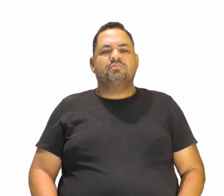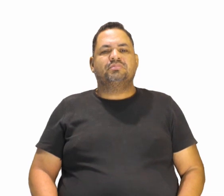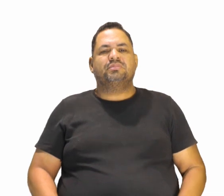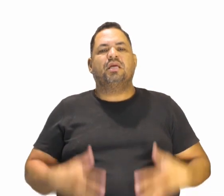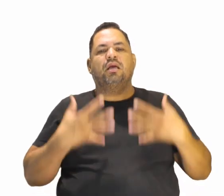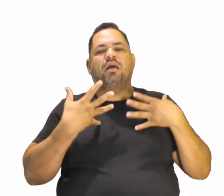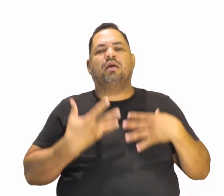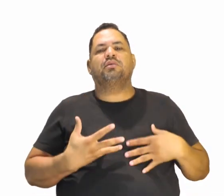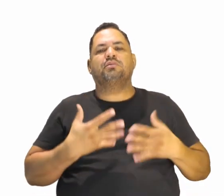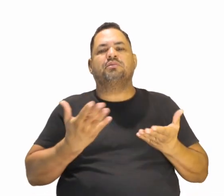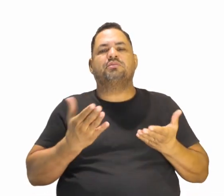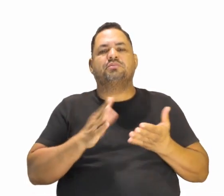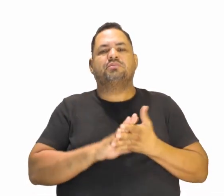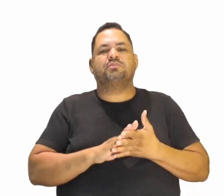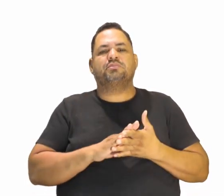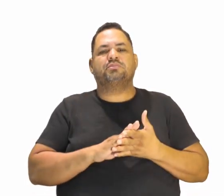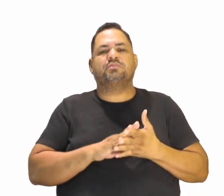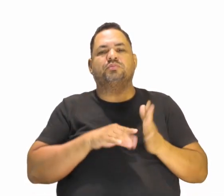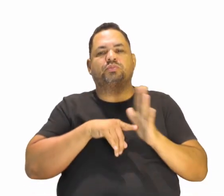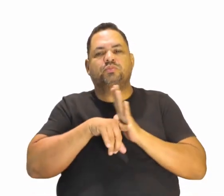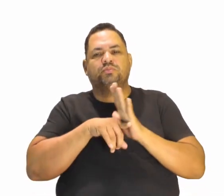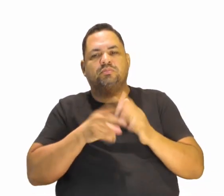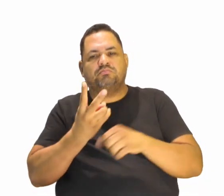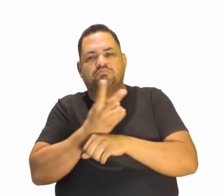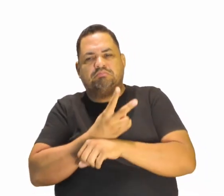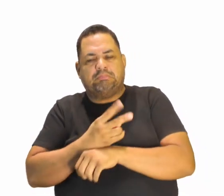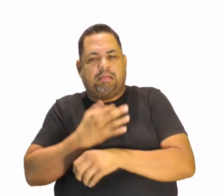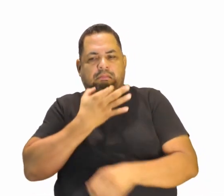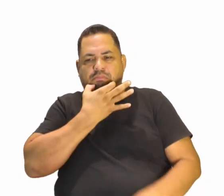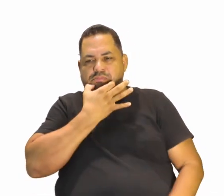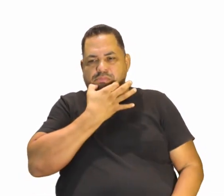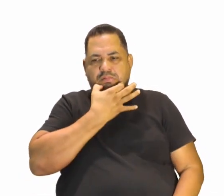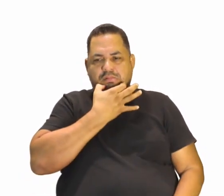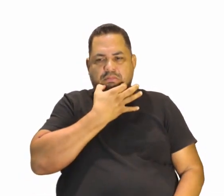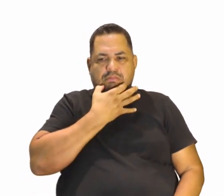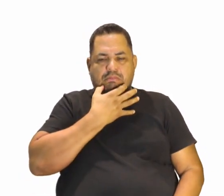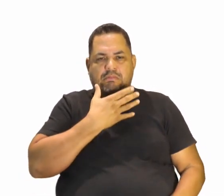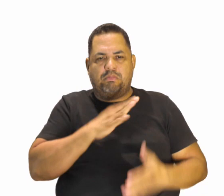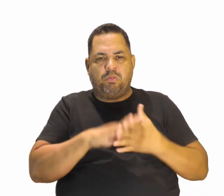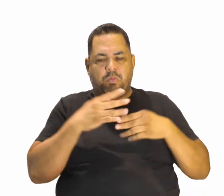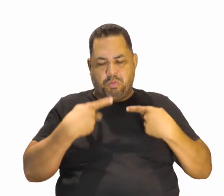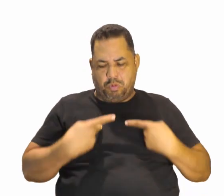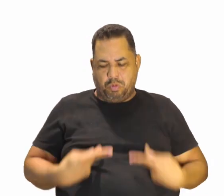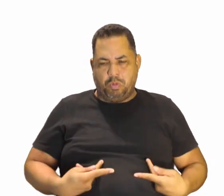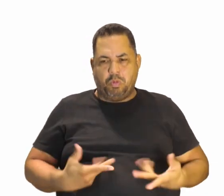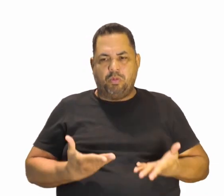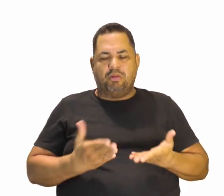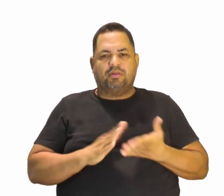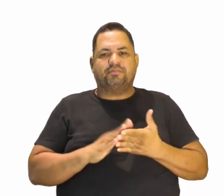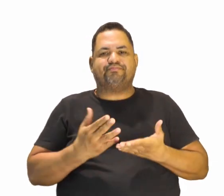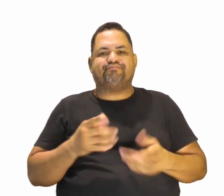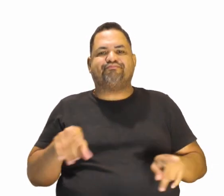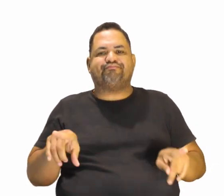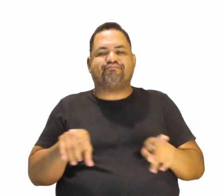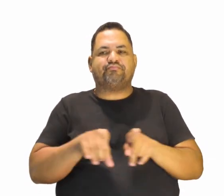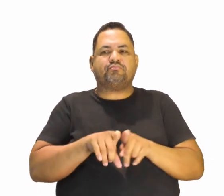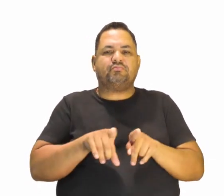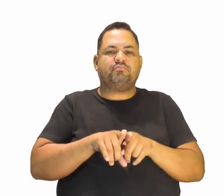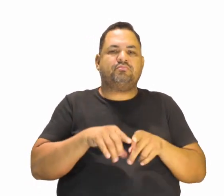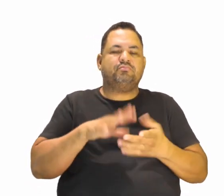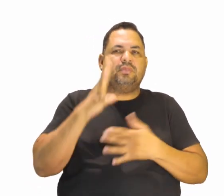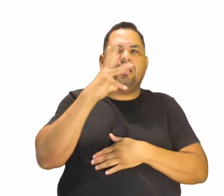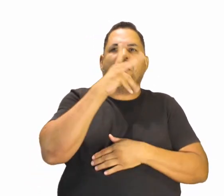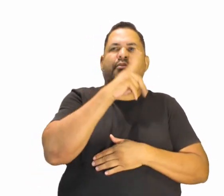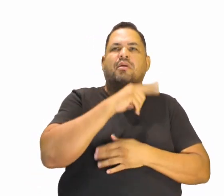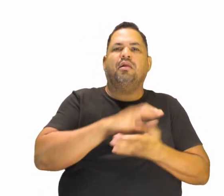cansativos exames procurando aí defeito, tá, no seu corpo. Isso aí vai levar dias, horas,